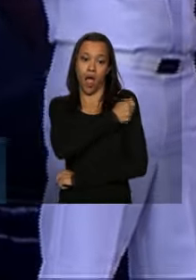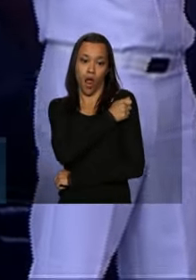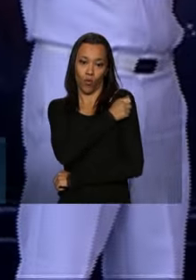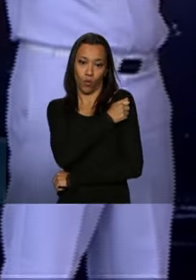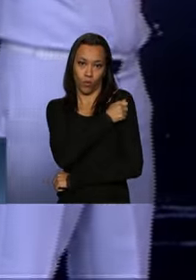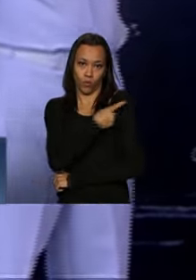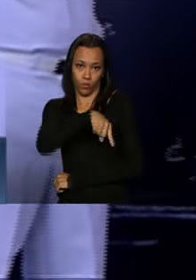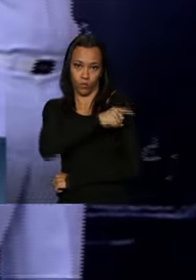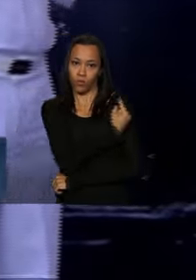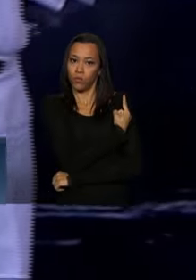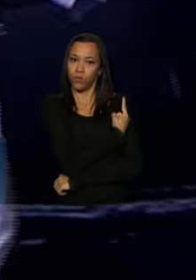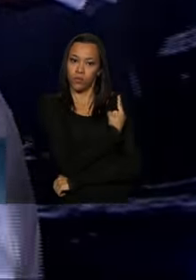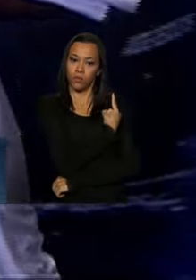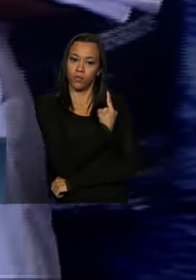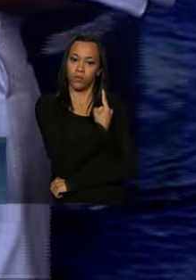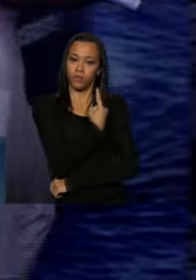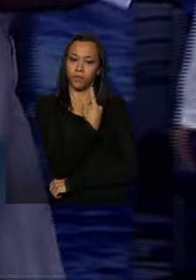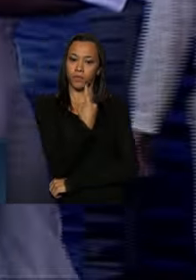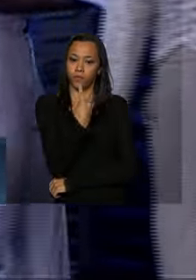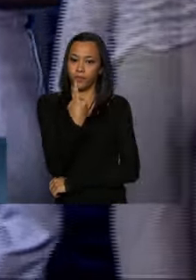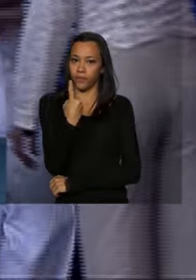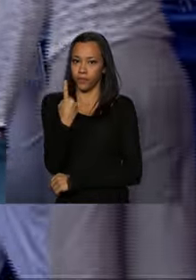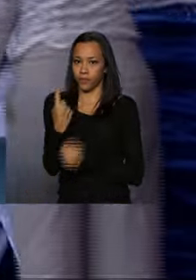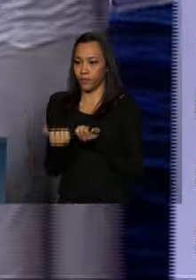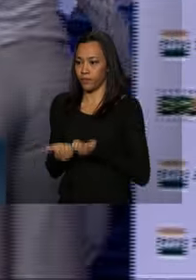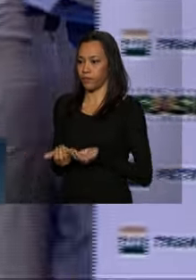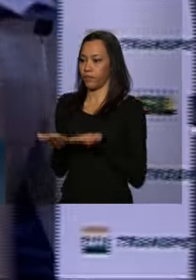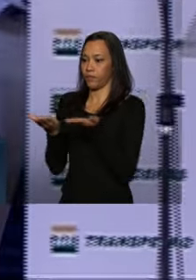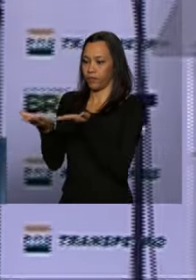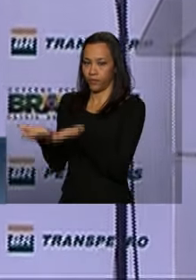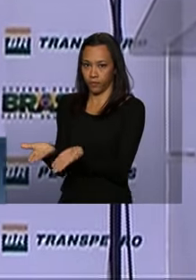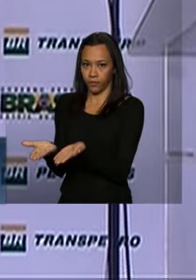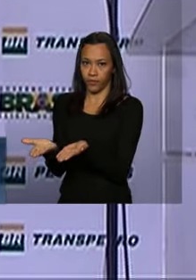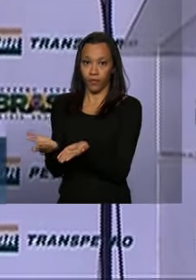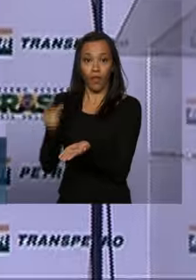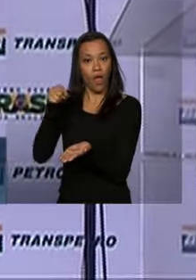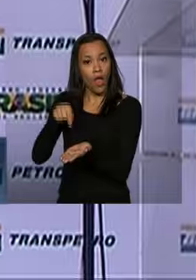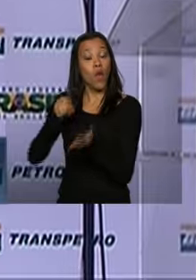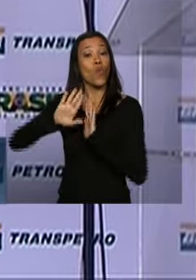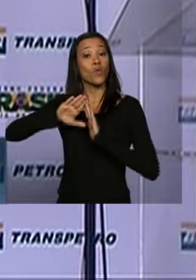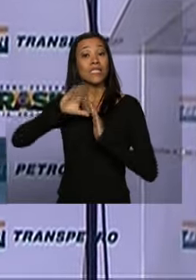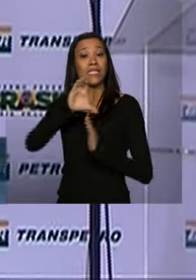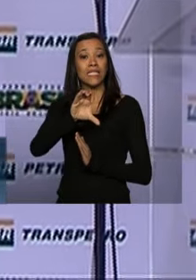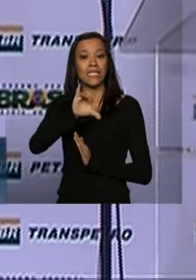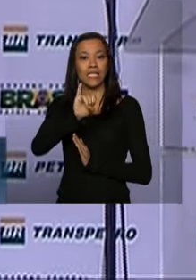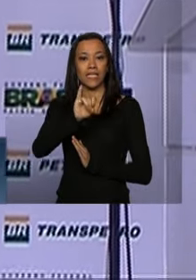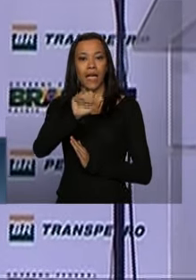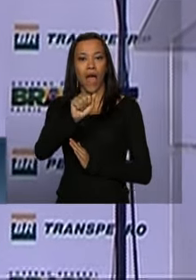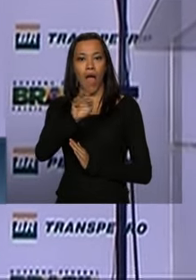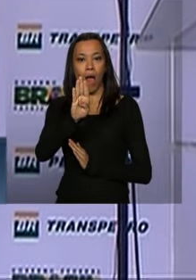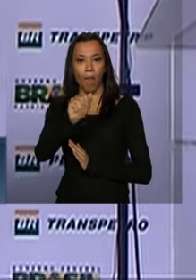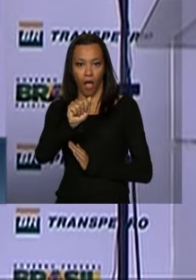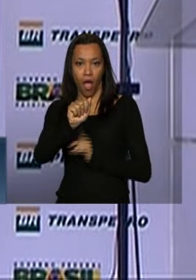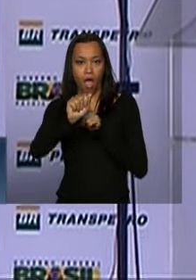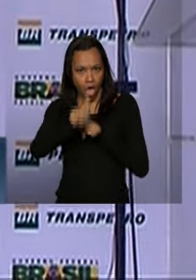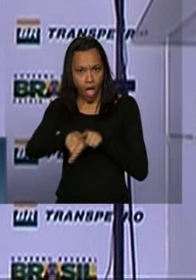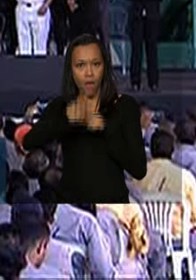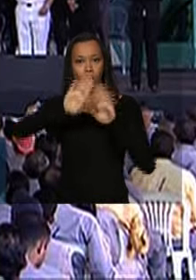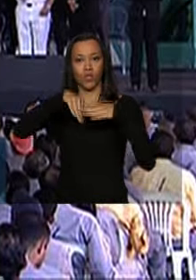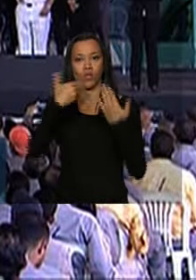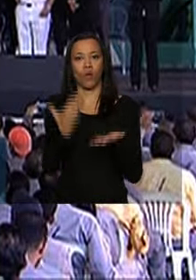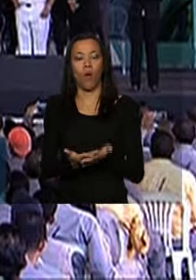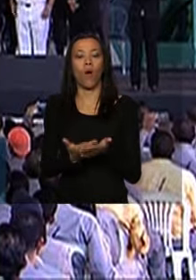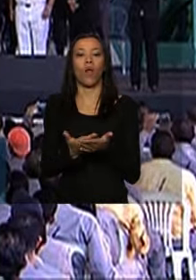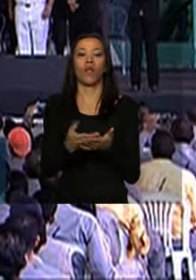Centro de Instrução Almirante Brás de Aguiar, o CIABA, que é uma escola de formação de oficiais da Marinha